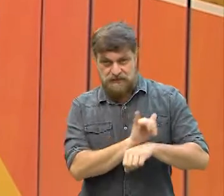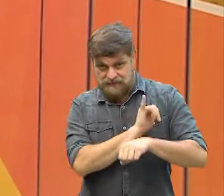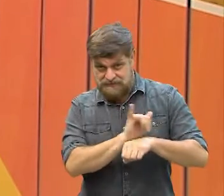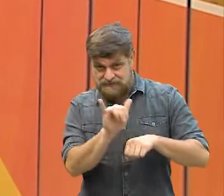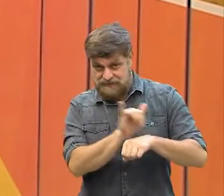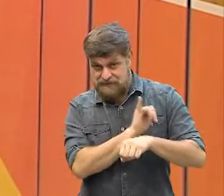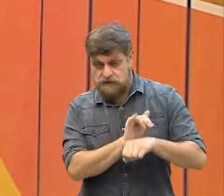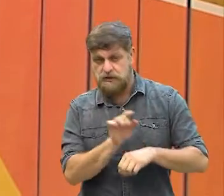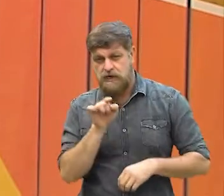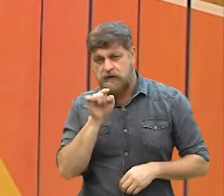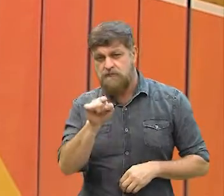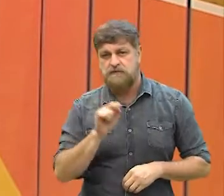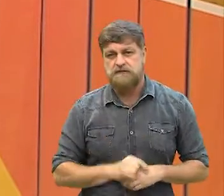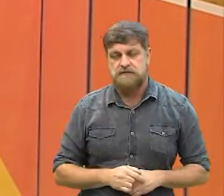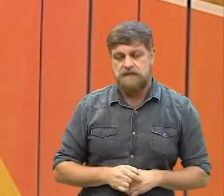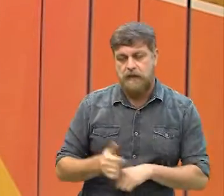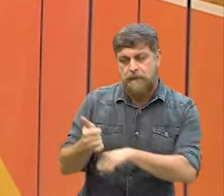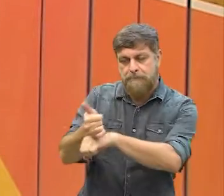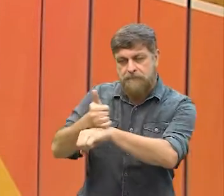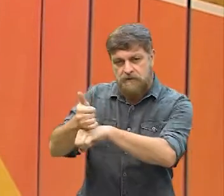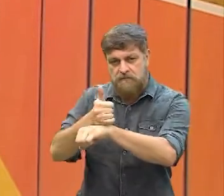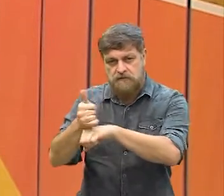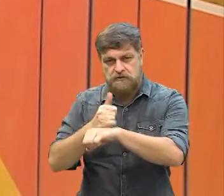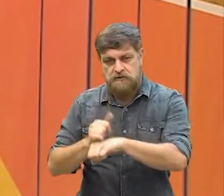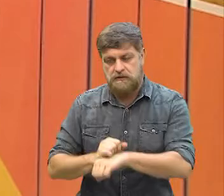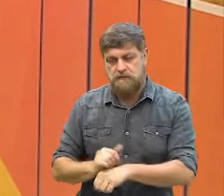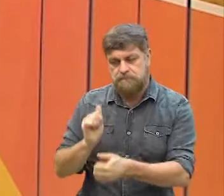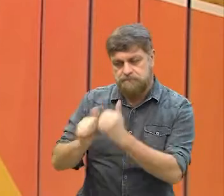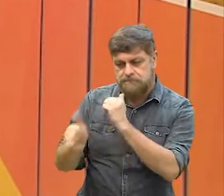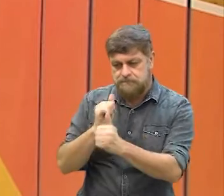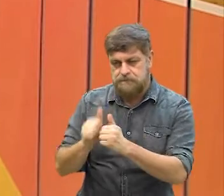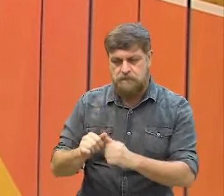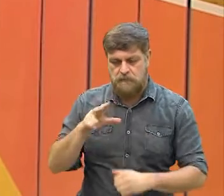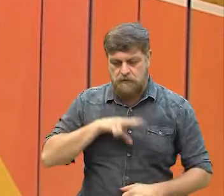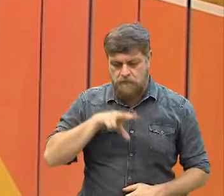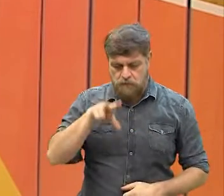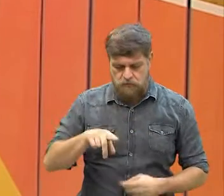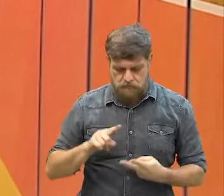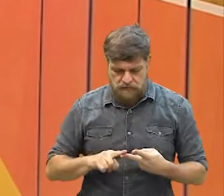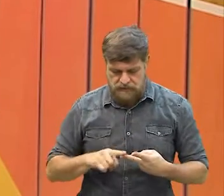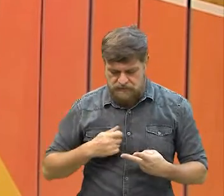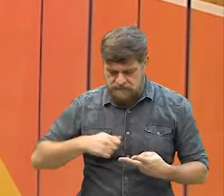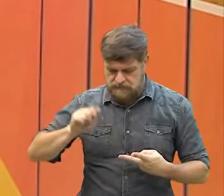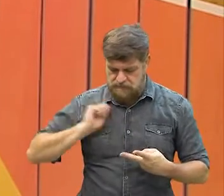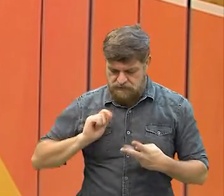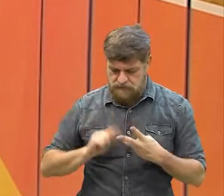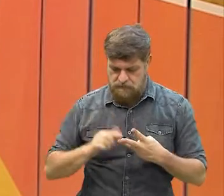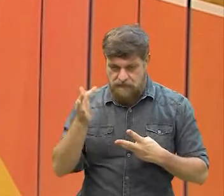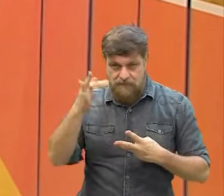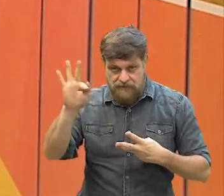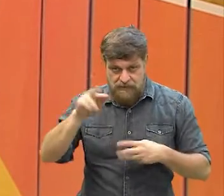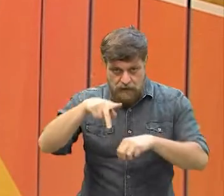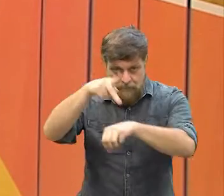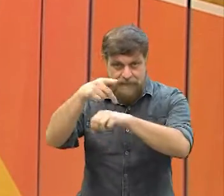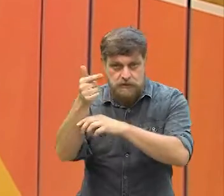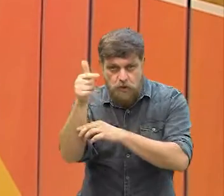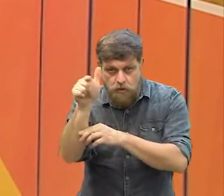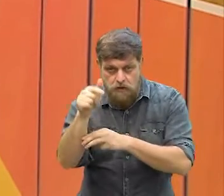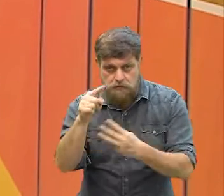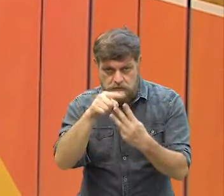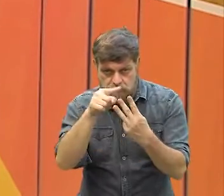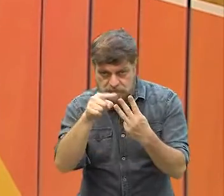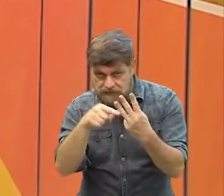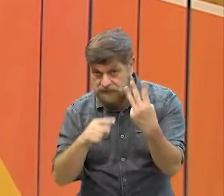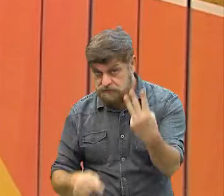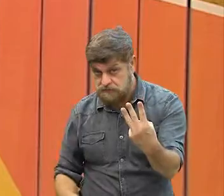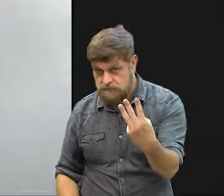técnica e tática, você entre jogador e treinadora passou então pelo futebol português, espanhol, francês, teve mais países da Europa ou só